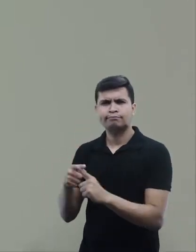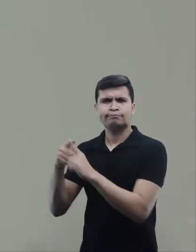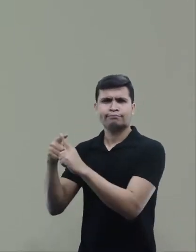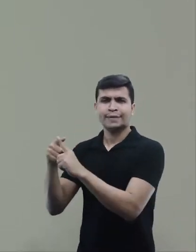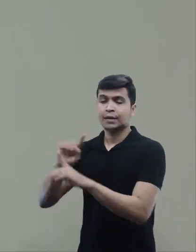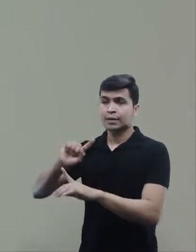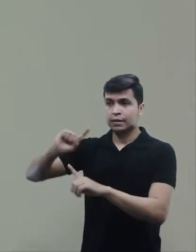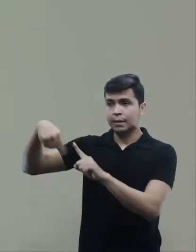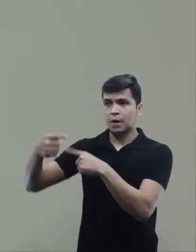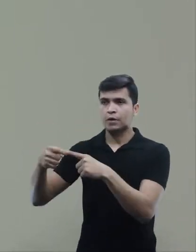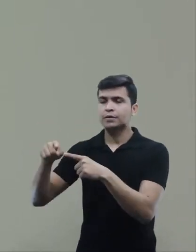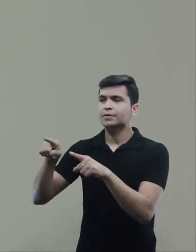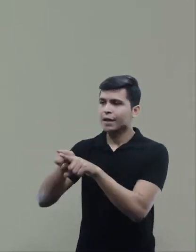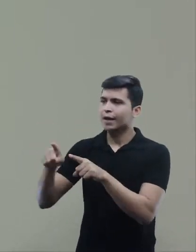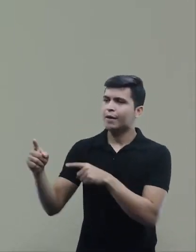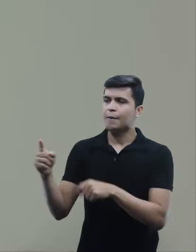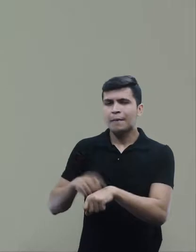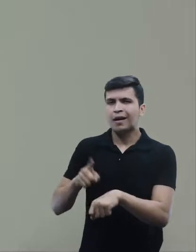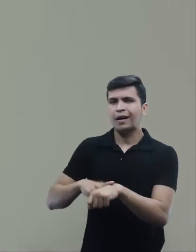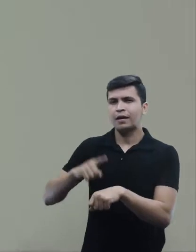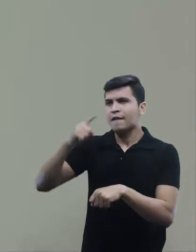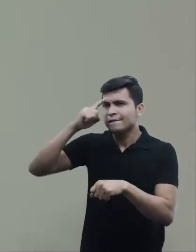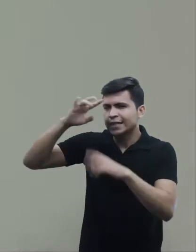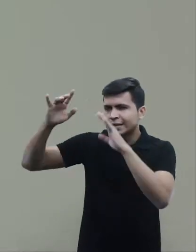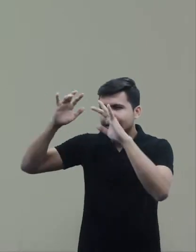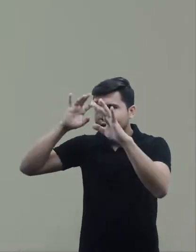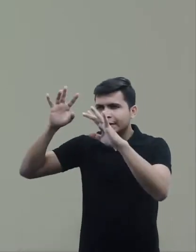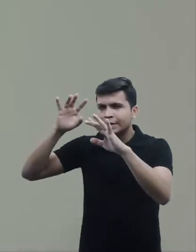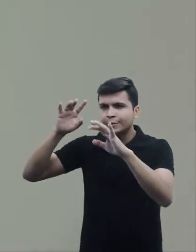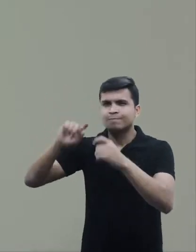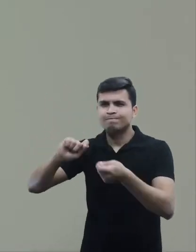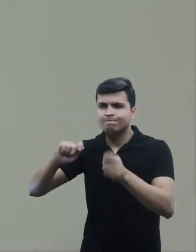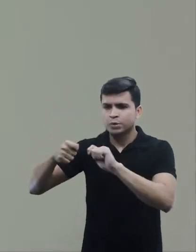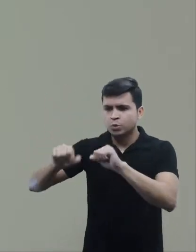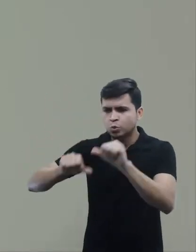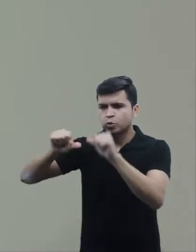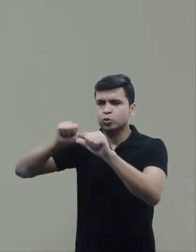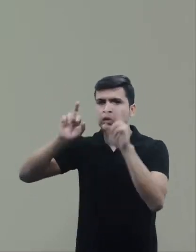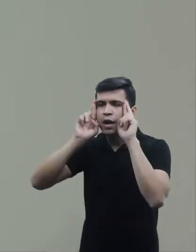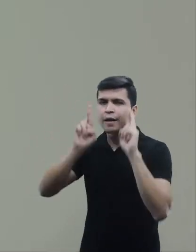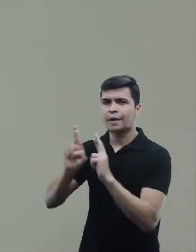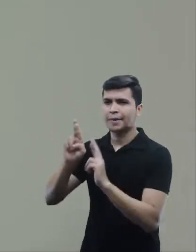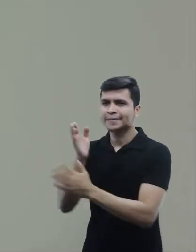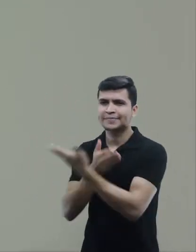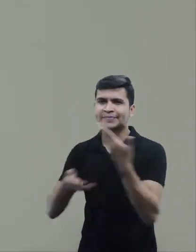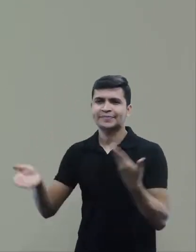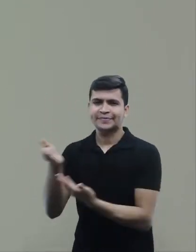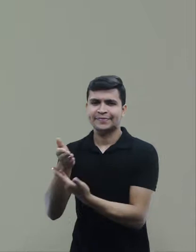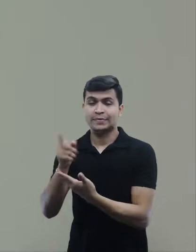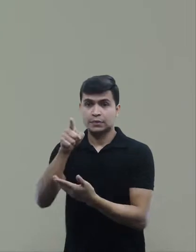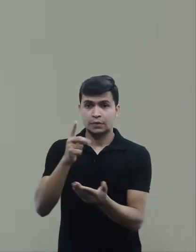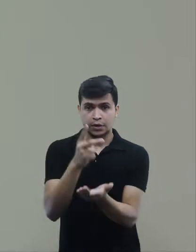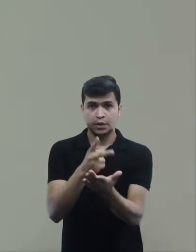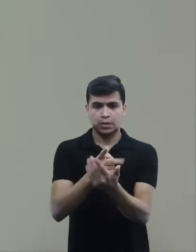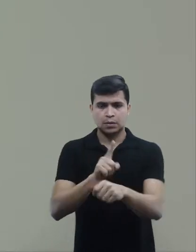de perguntas que conduzam o estudante a uma reflexão pertinente de maneira respeitosa e construtiva.